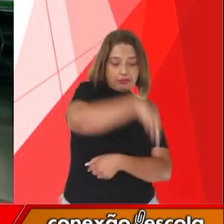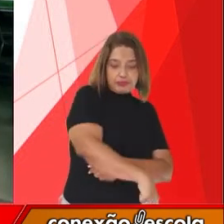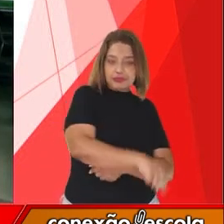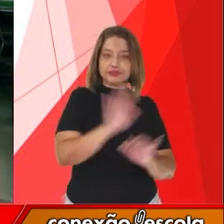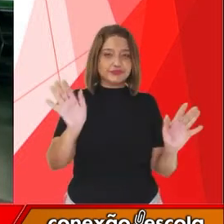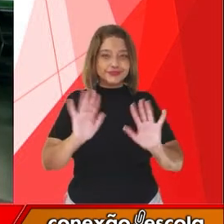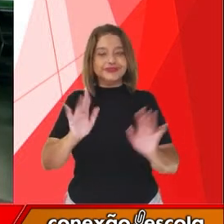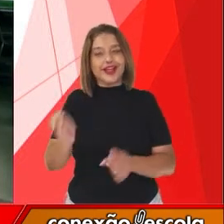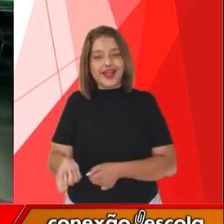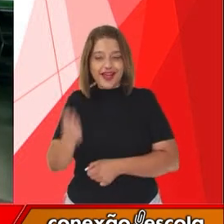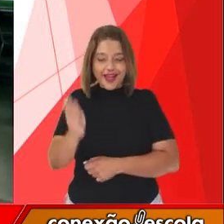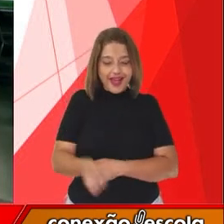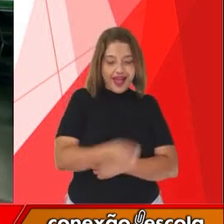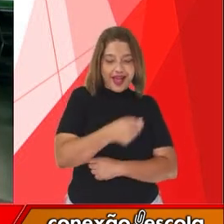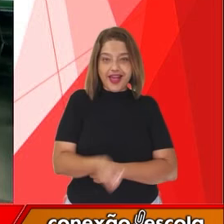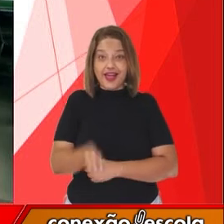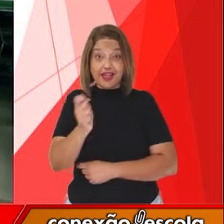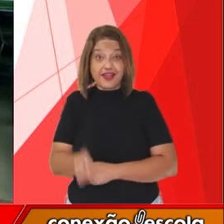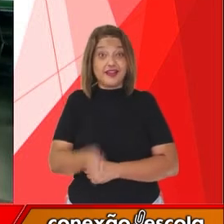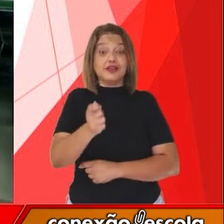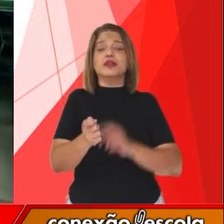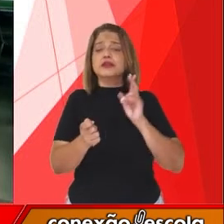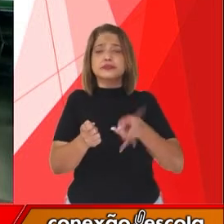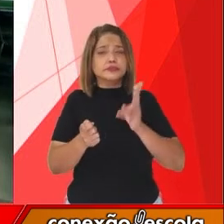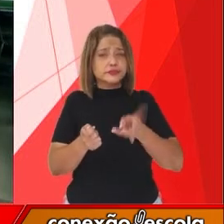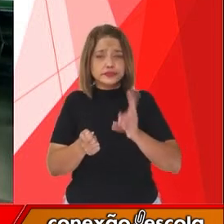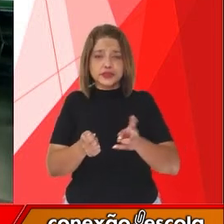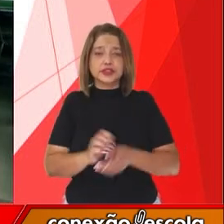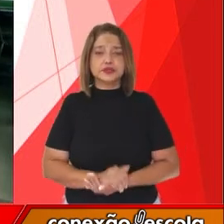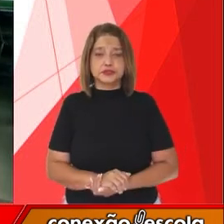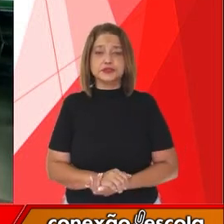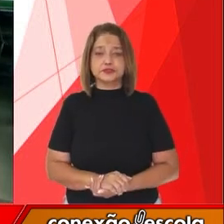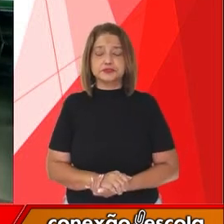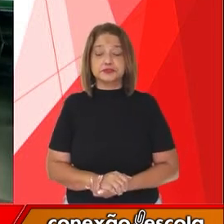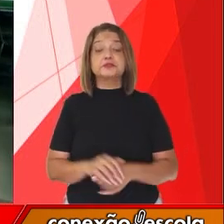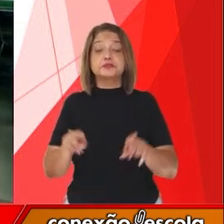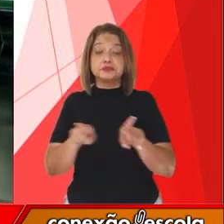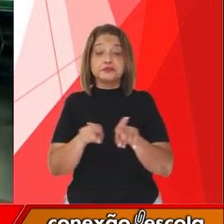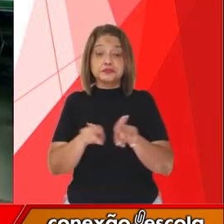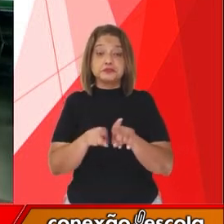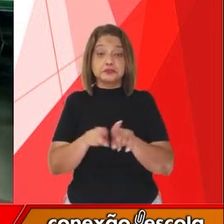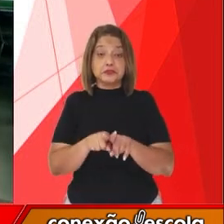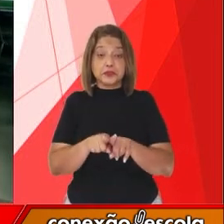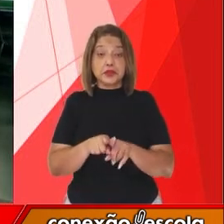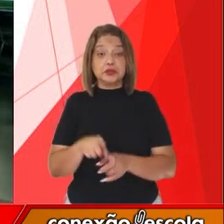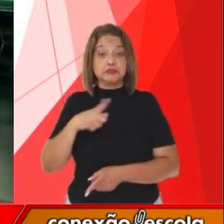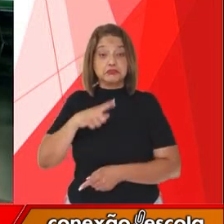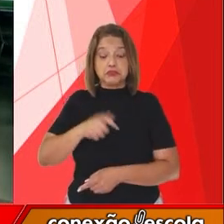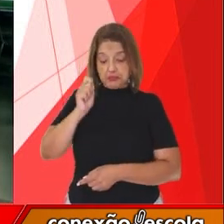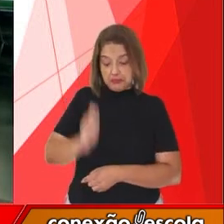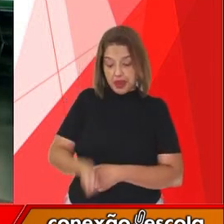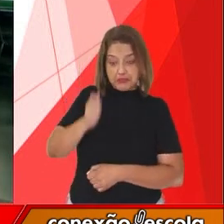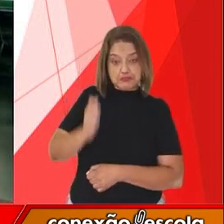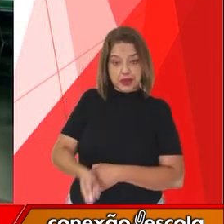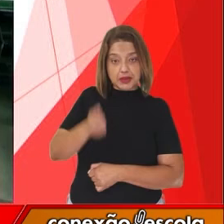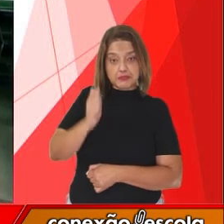movimento. Você pode fazer isso com a bolinha em cima ou com a bolinha embaixo.